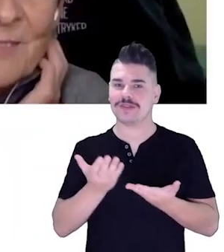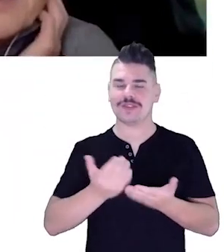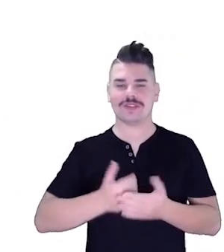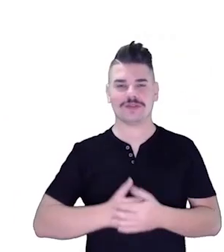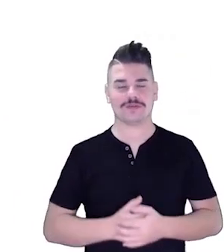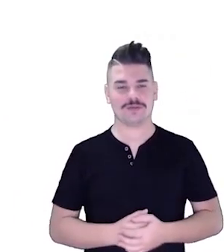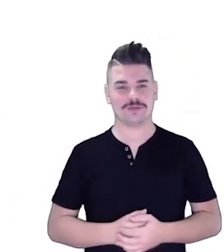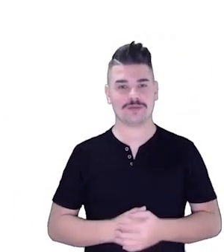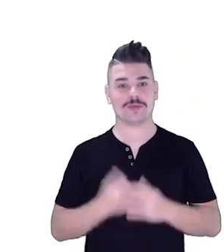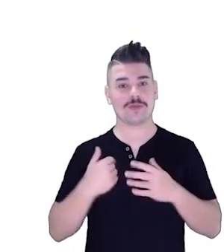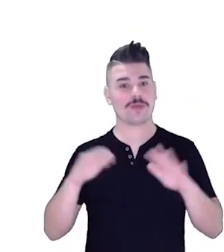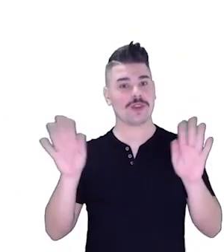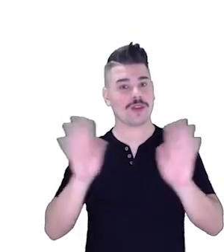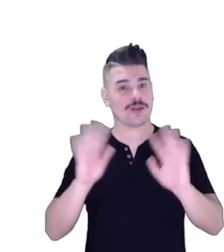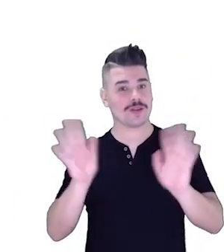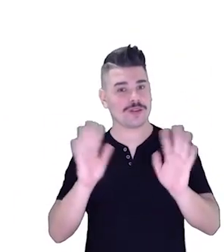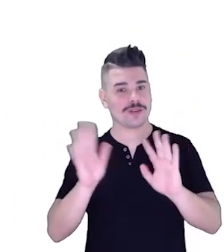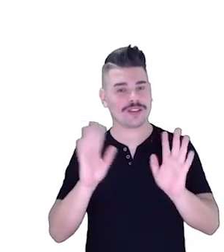Bem-vindas.